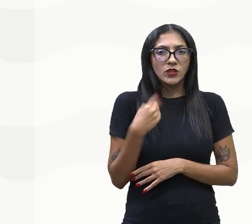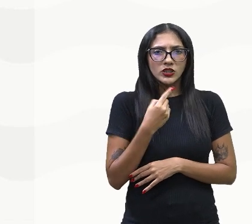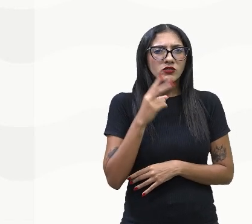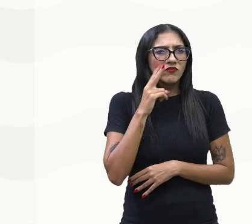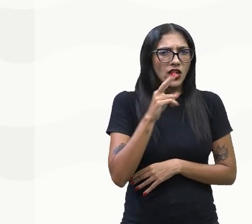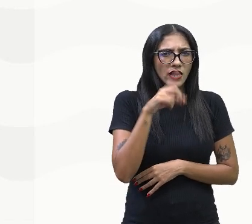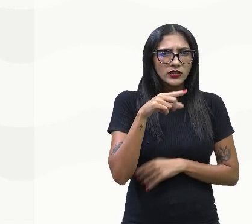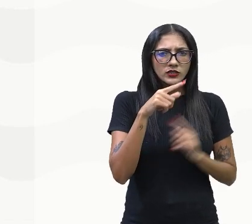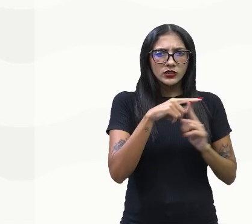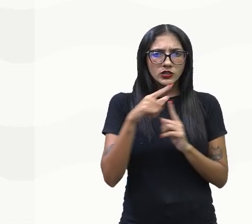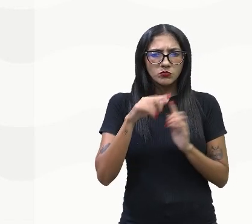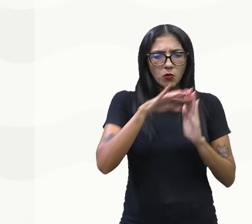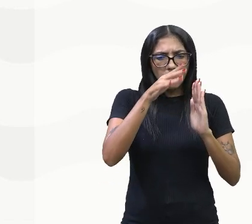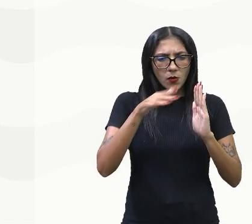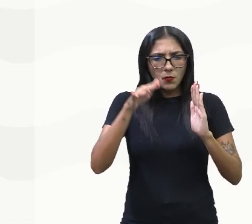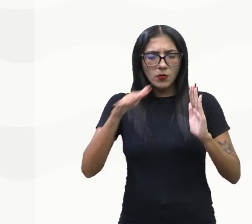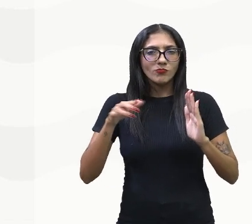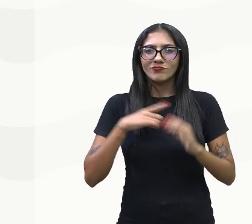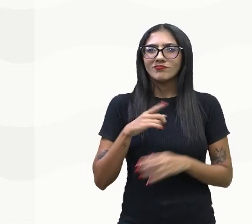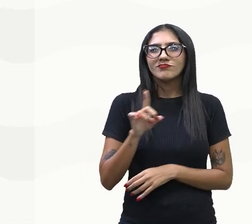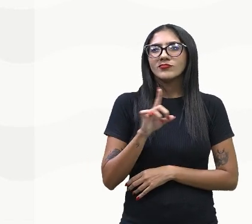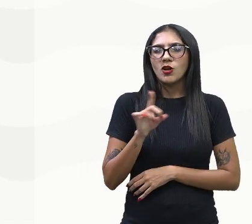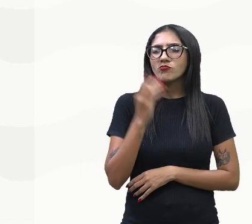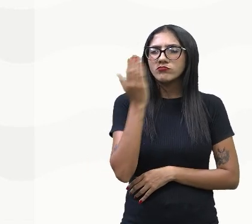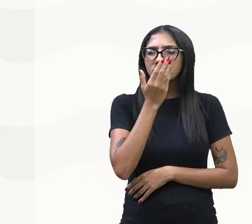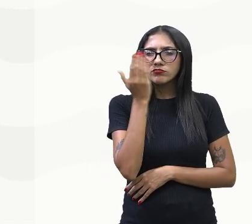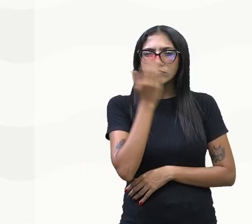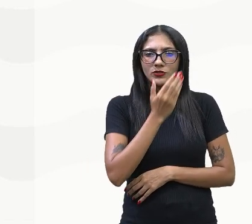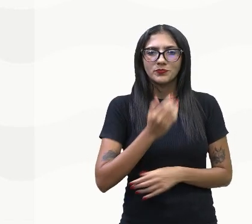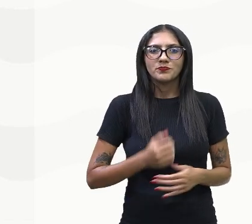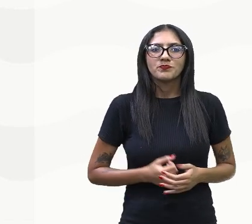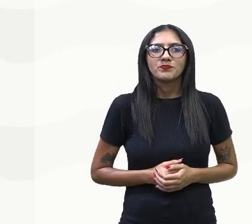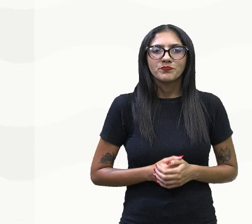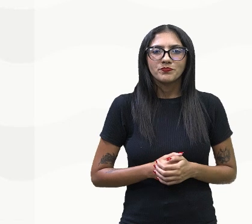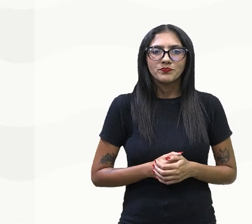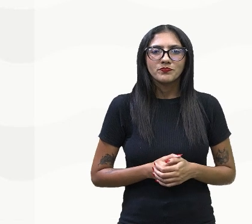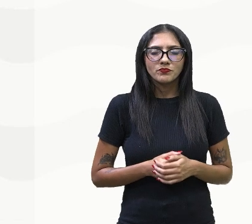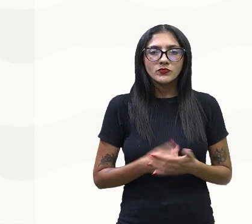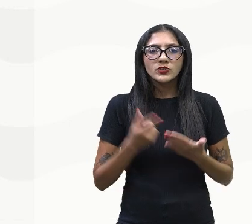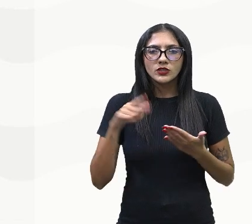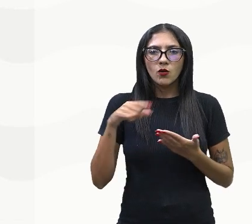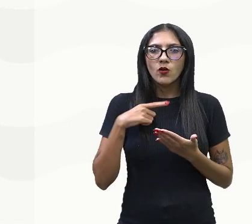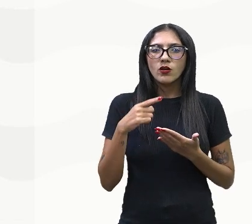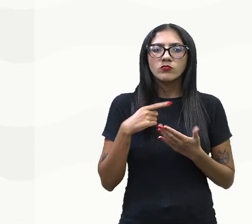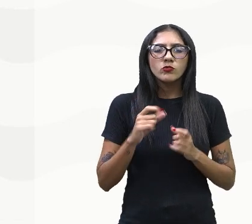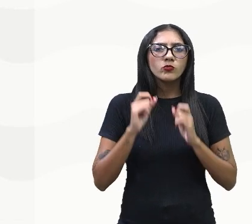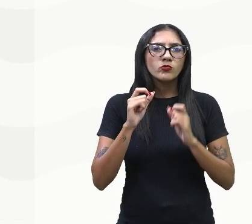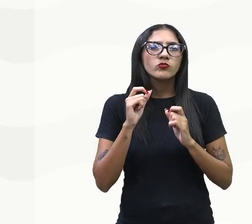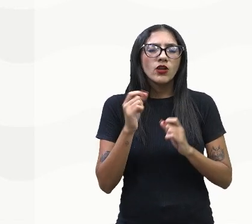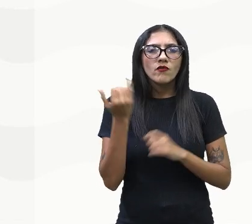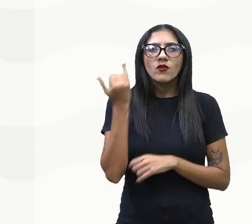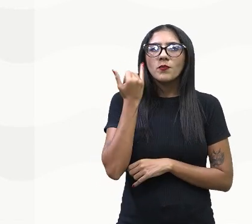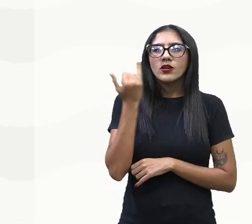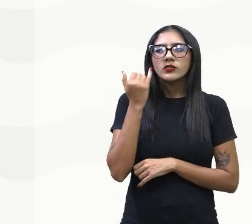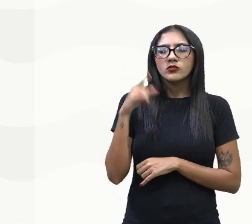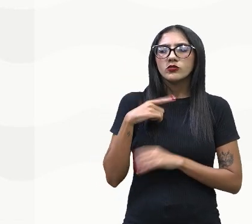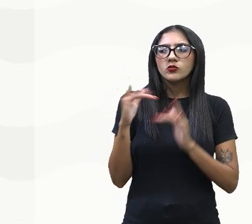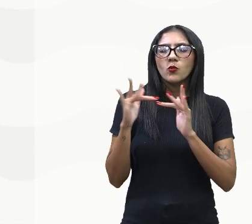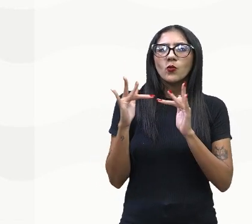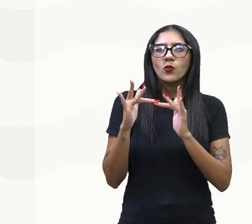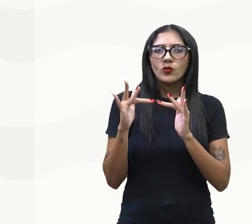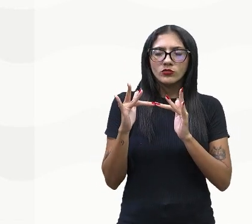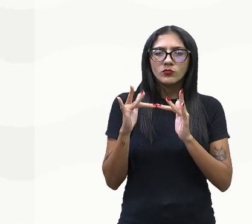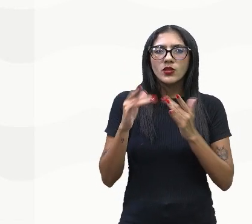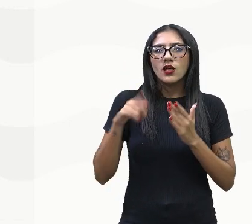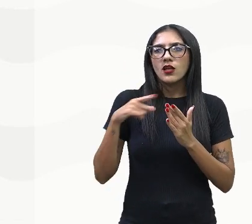né? Sempre estão passando por nós. A cóclea é a responsável em receber essas ondas eletromagnéticas.